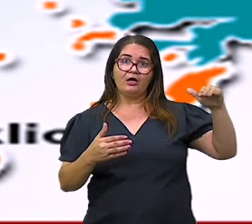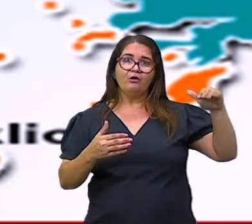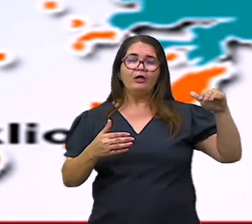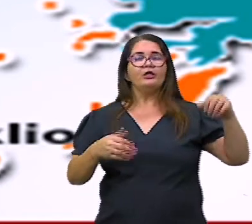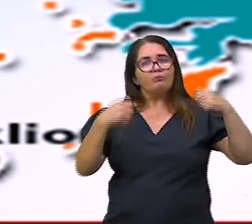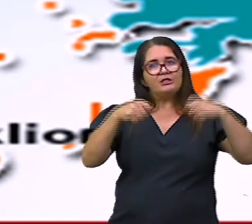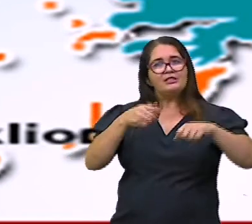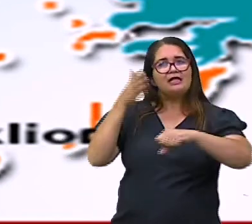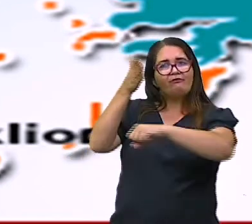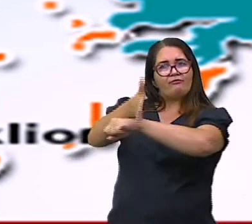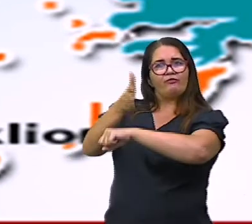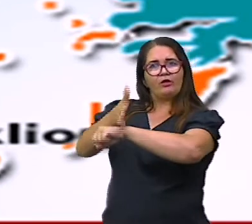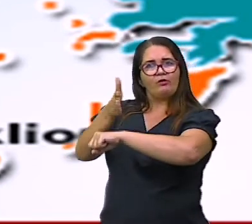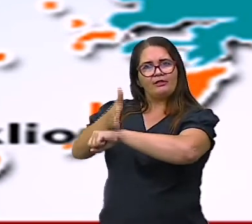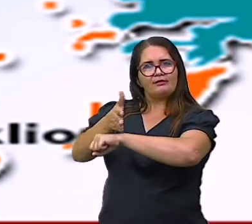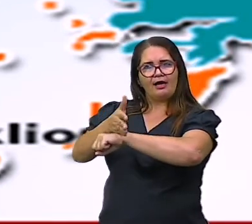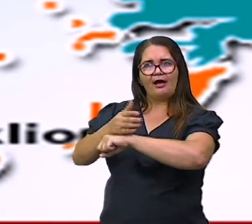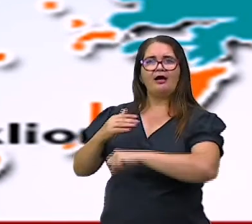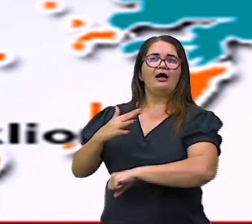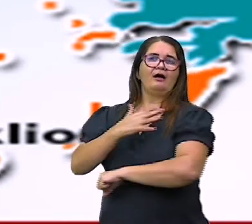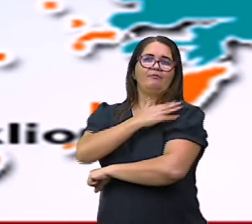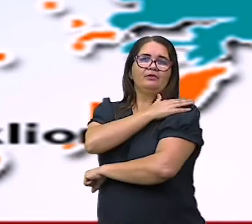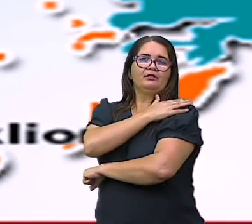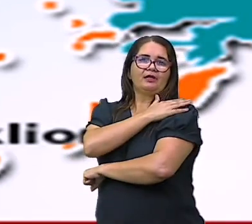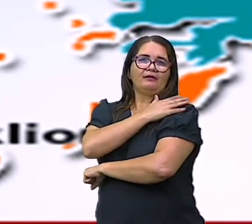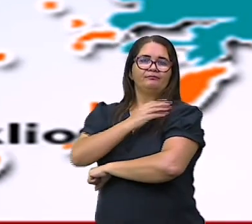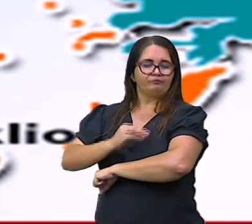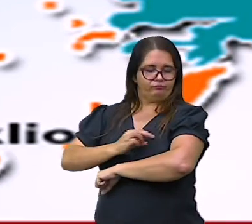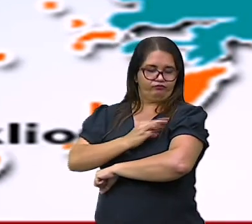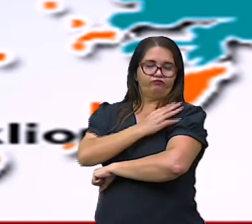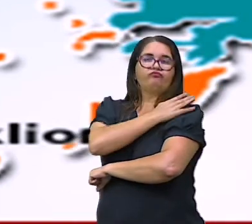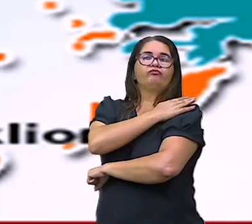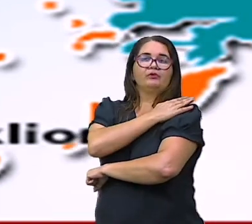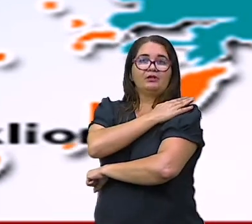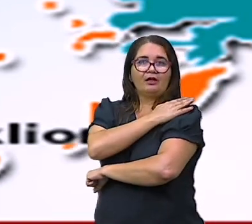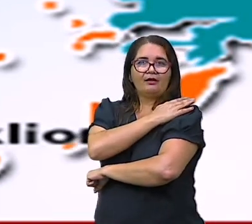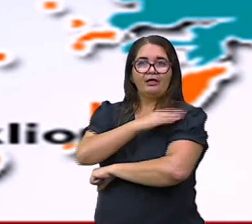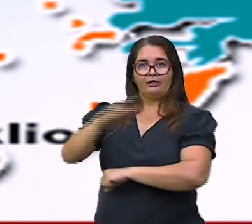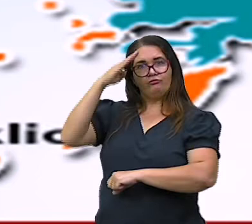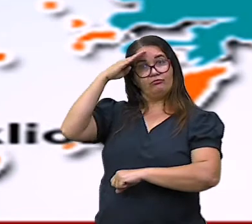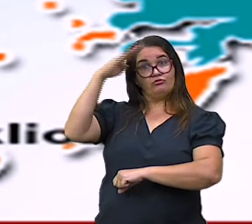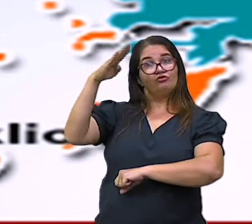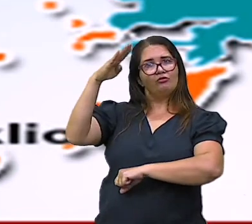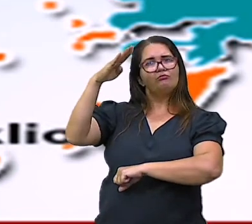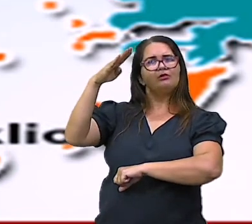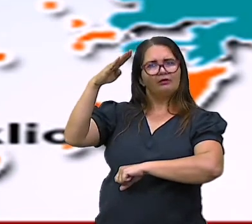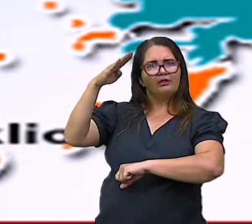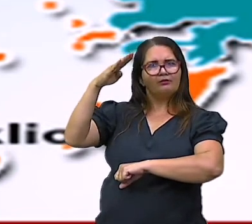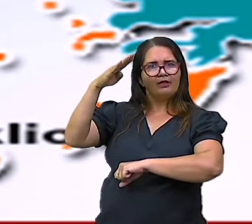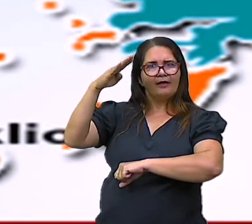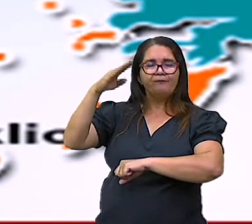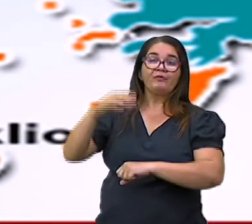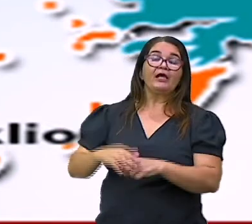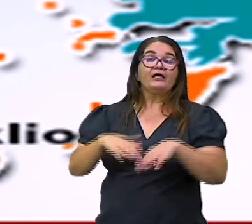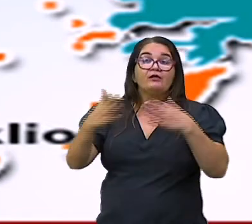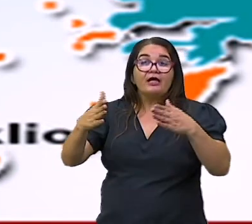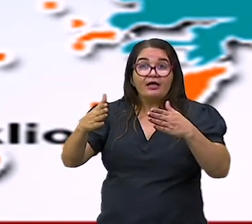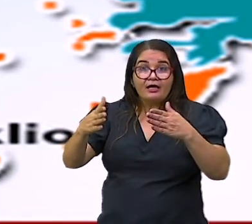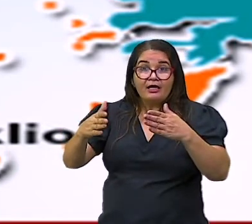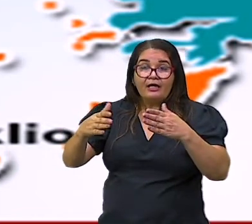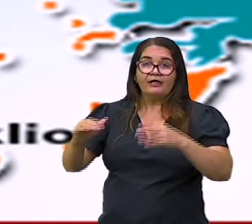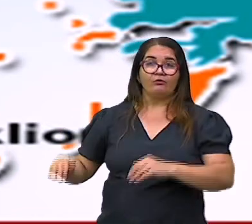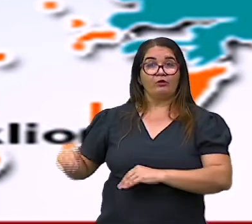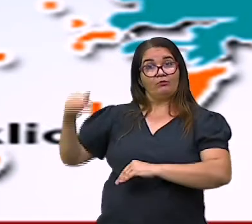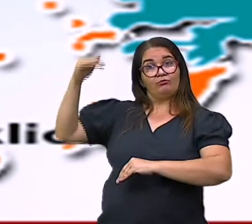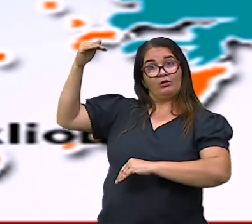para evitar transformações sociais e agia para a manutenção desse sistema de exploração de